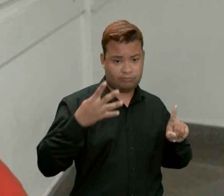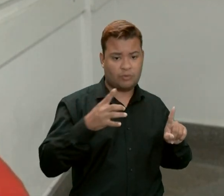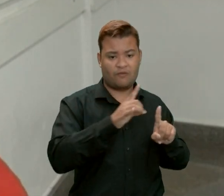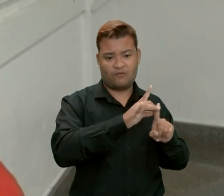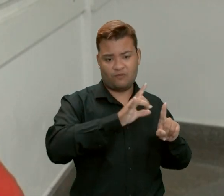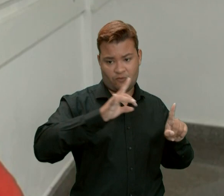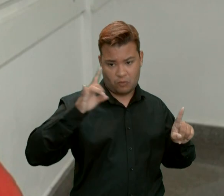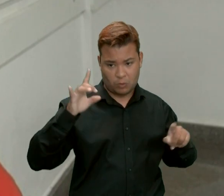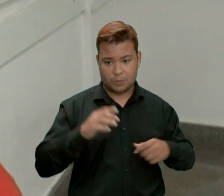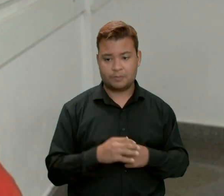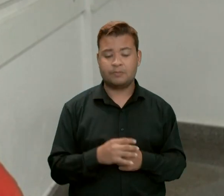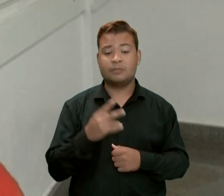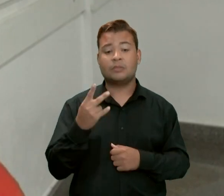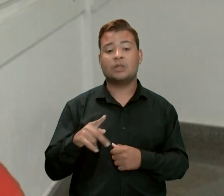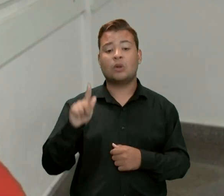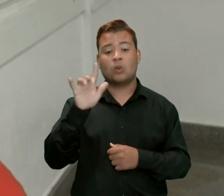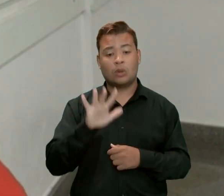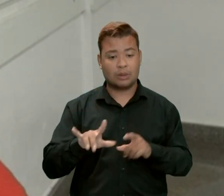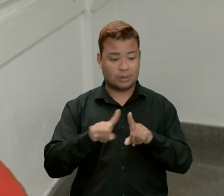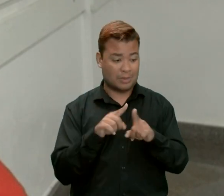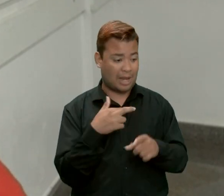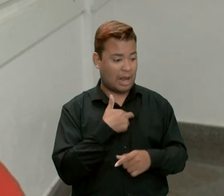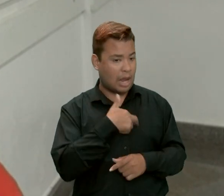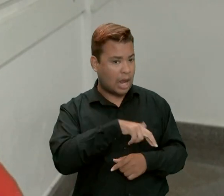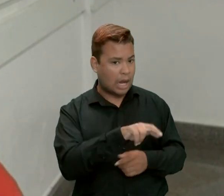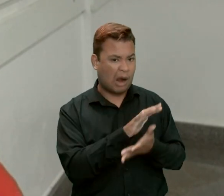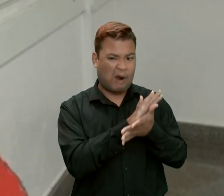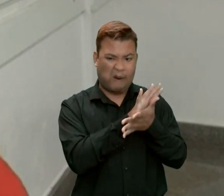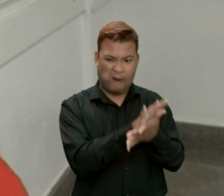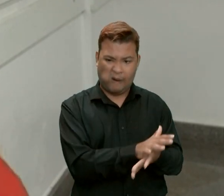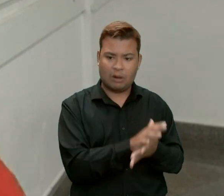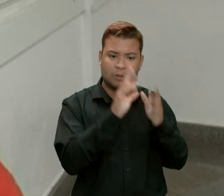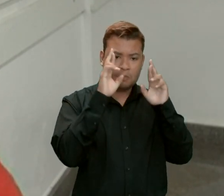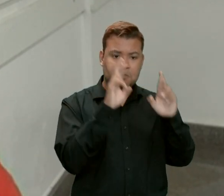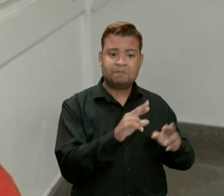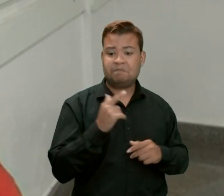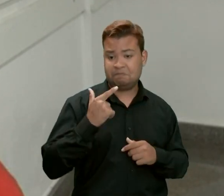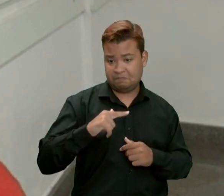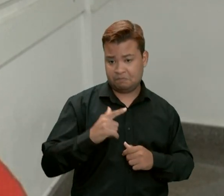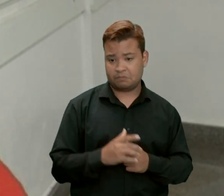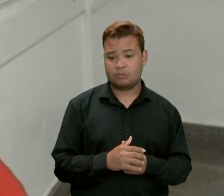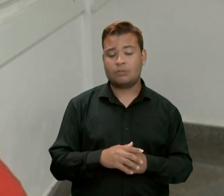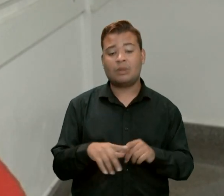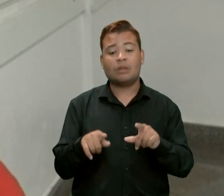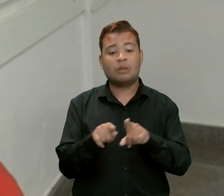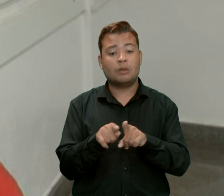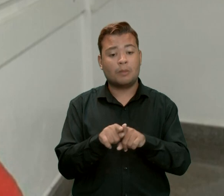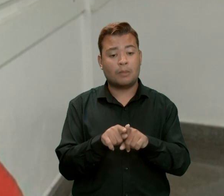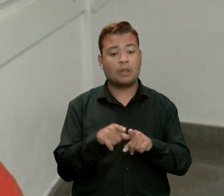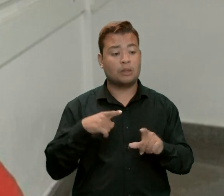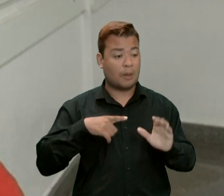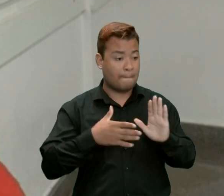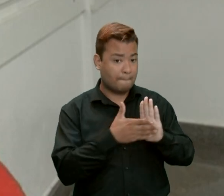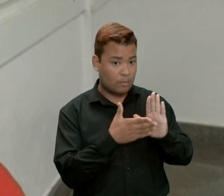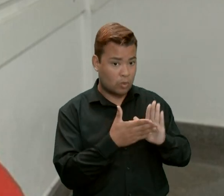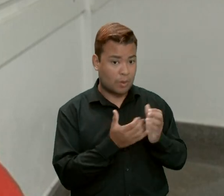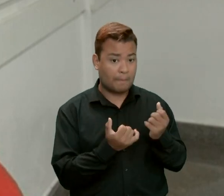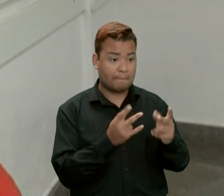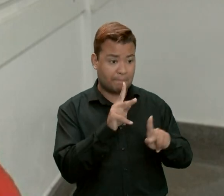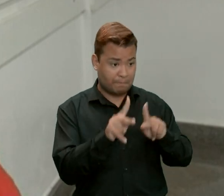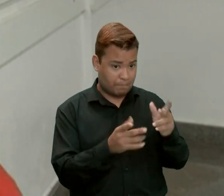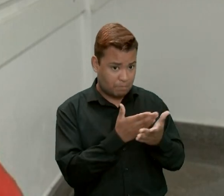Goiás também há muita intolerância religiosa, muito preconceito racial. As políticas públicas para a população em situação de rua